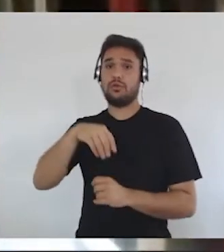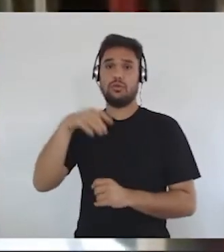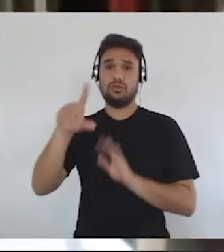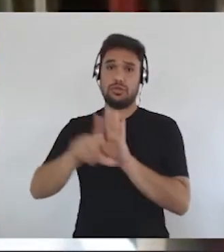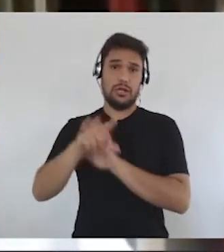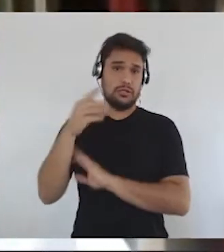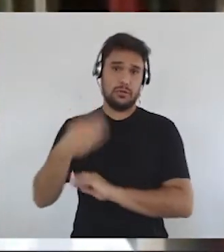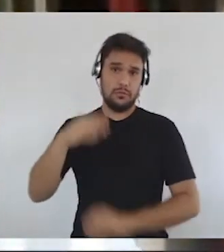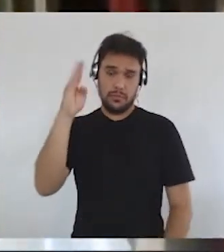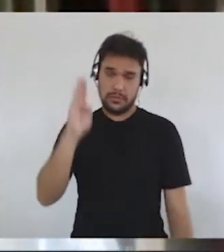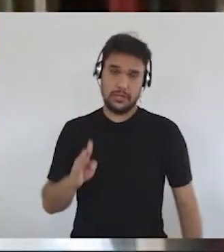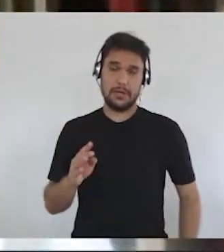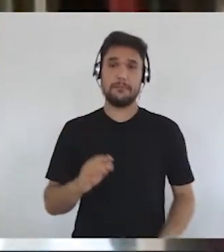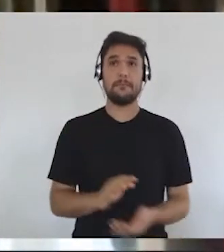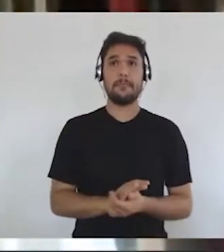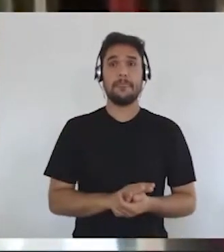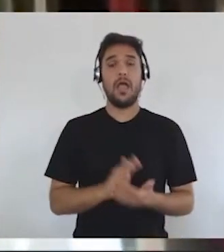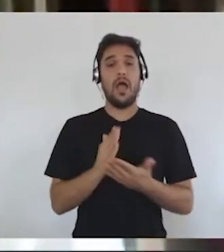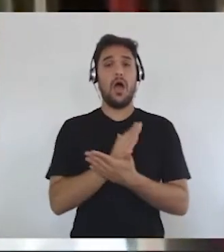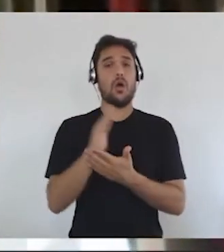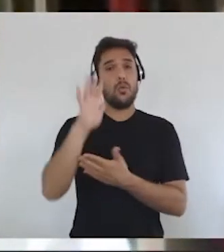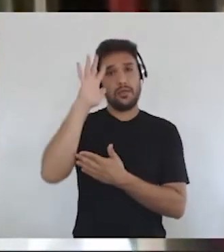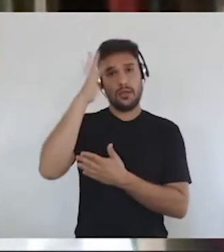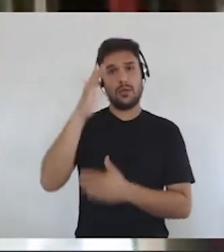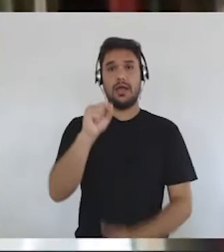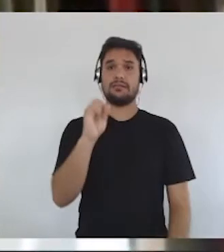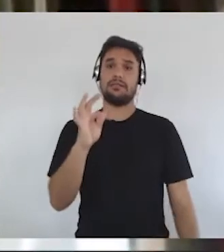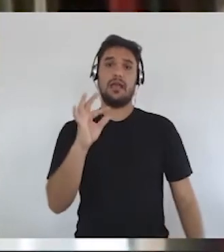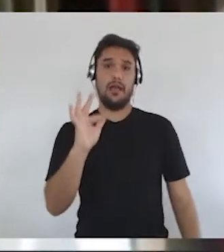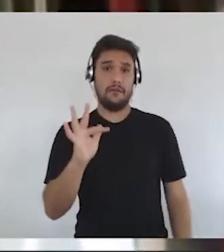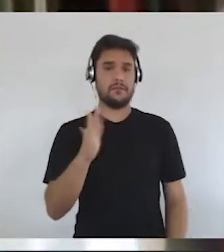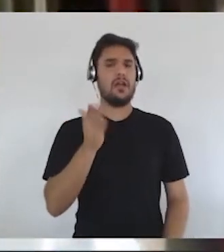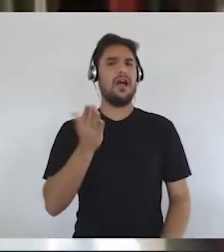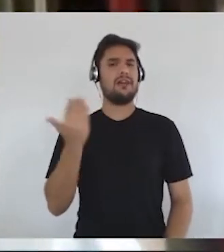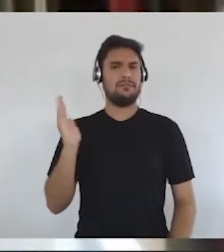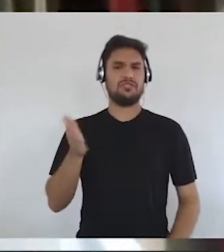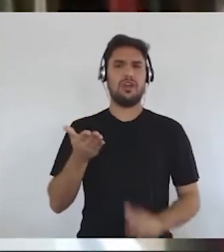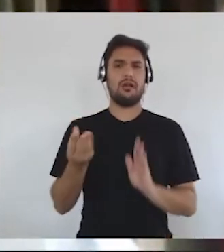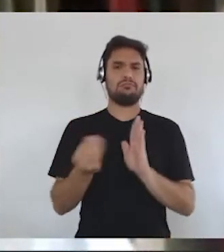brasileiro. Decisões ainda do STF, mas isso ainda está em